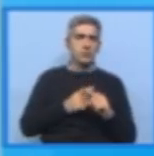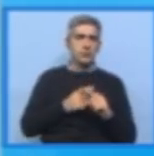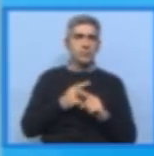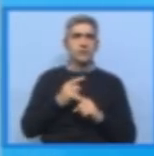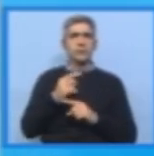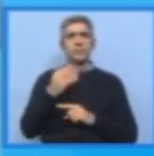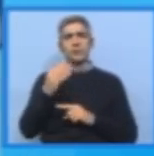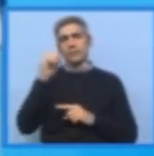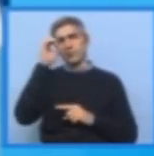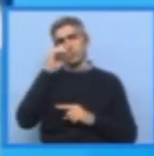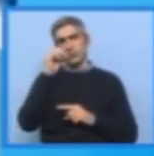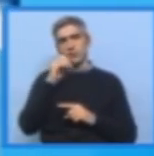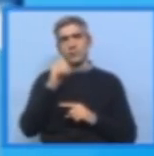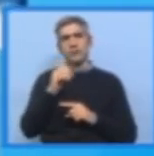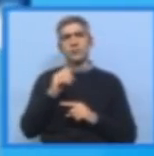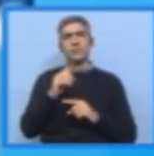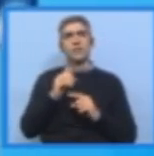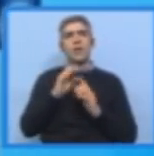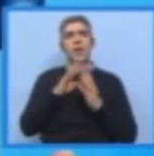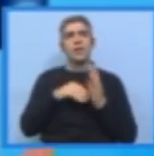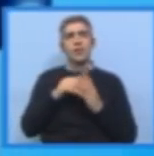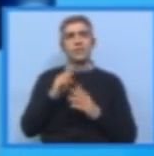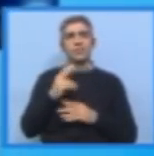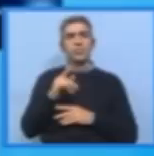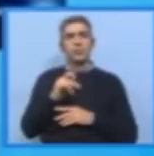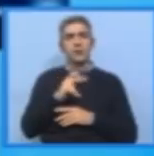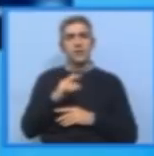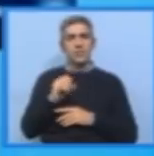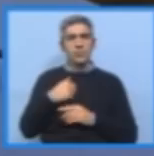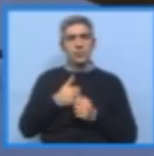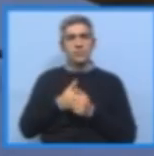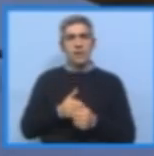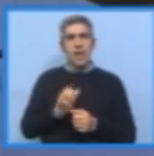7 de janeiro do calendário juliano, que ainda nós seguimos.